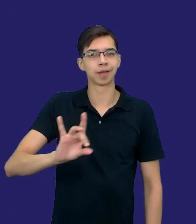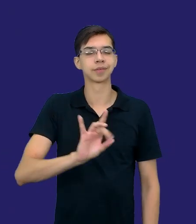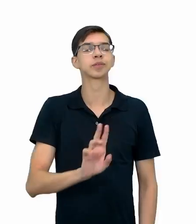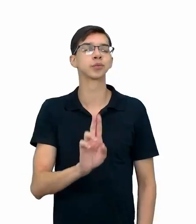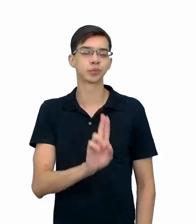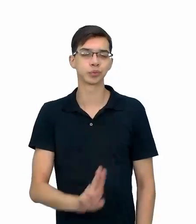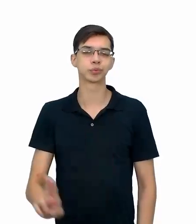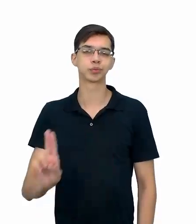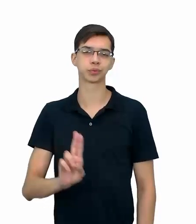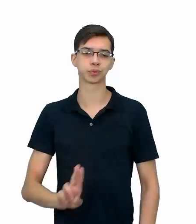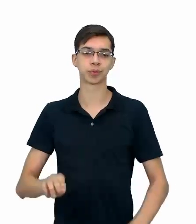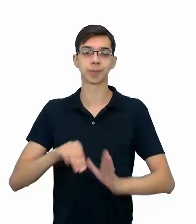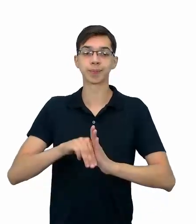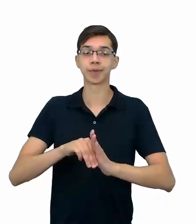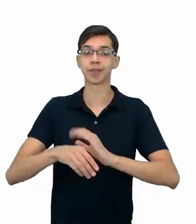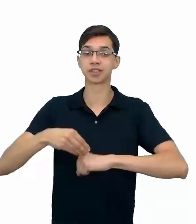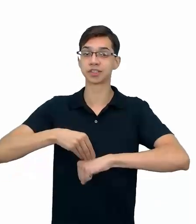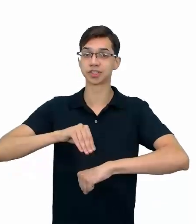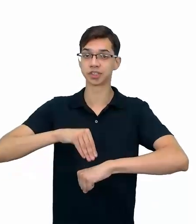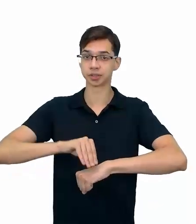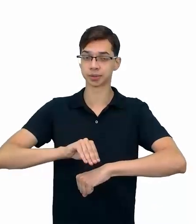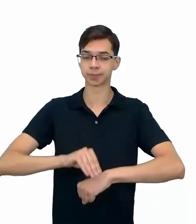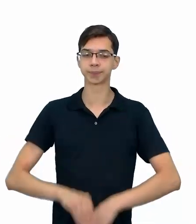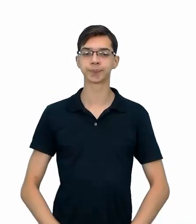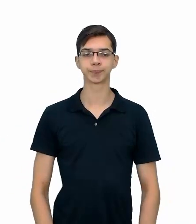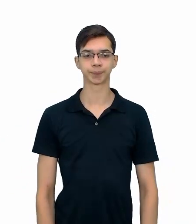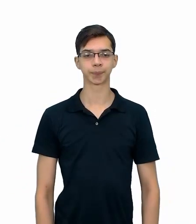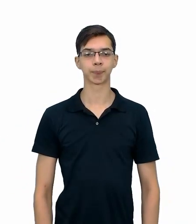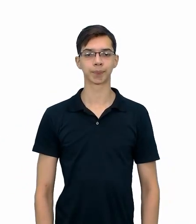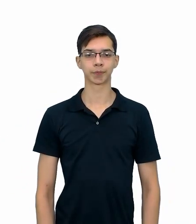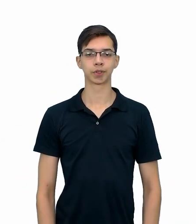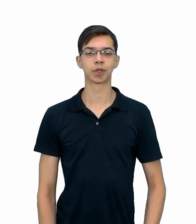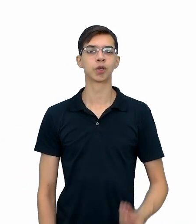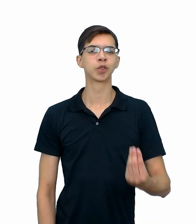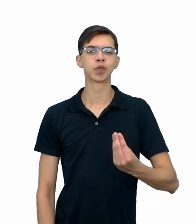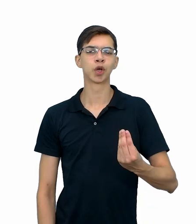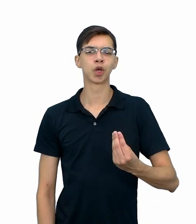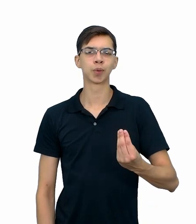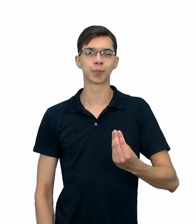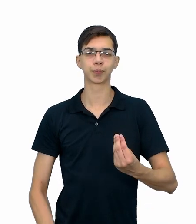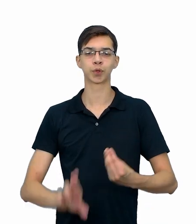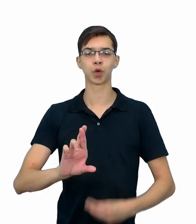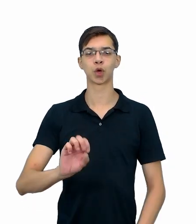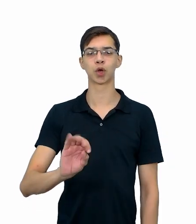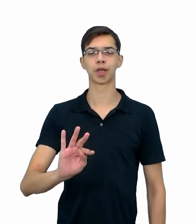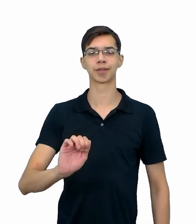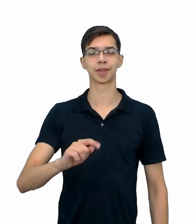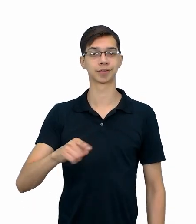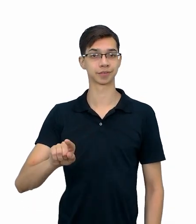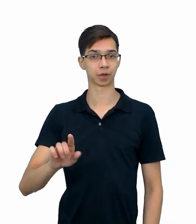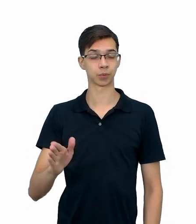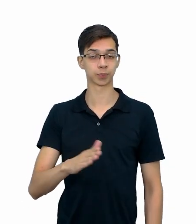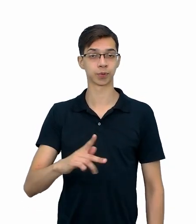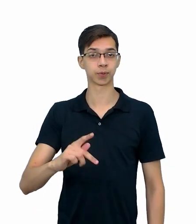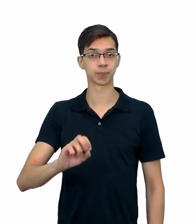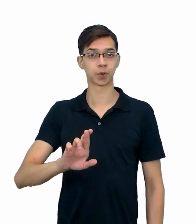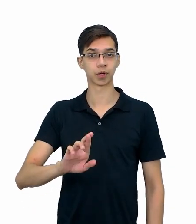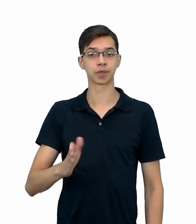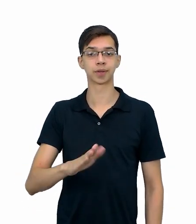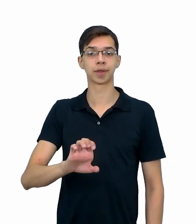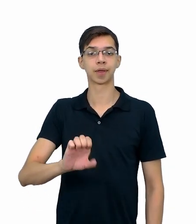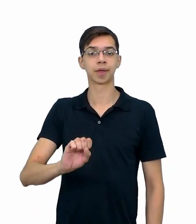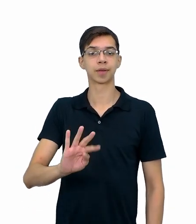aqui de metodologia de rotação por estações. Como que funciona isso? Principais características, os estudantes